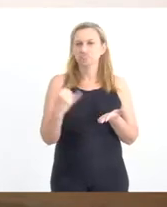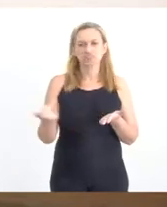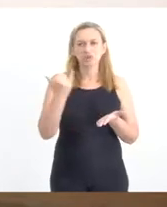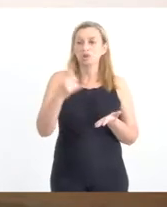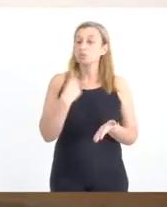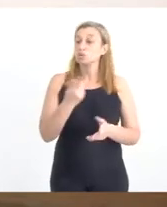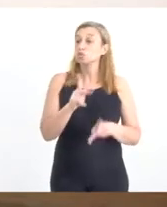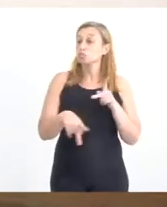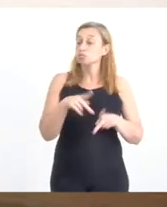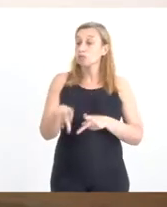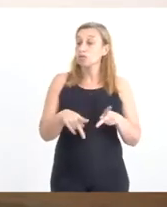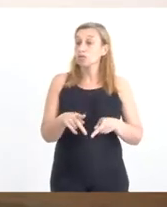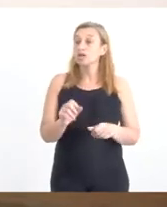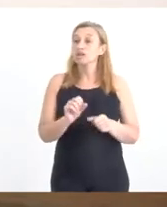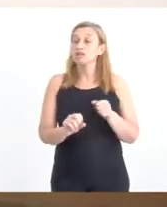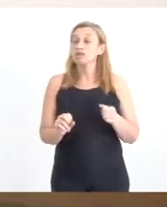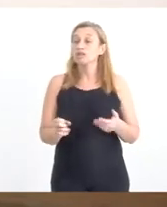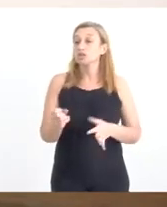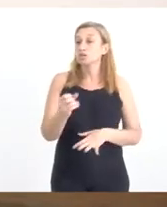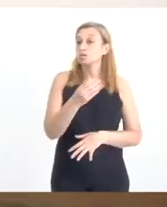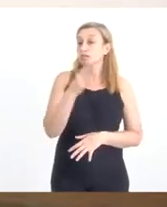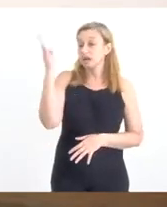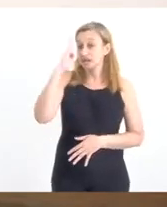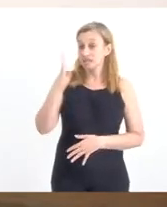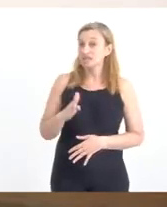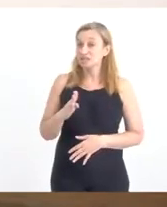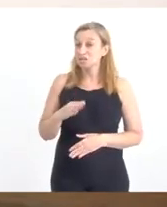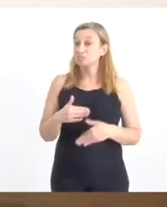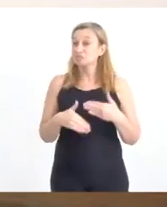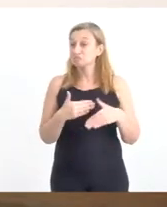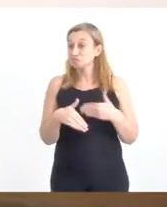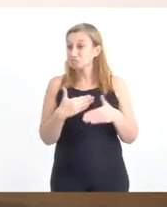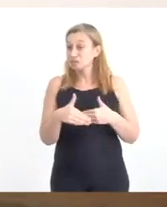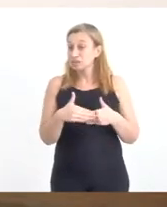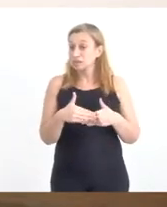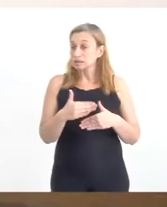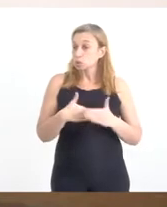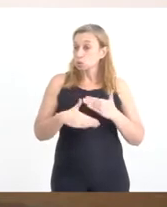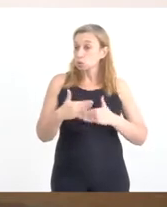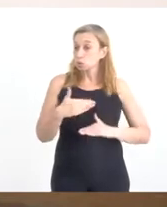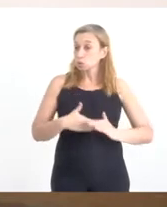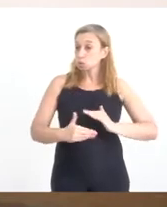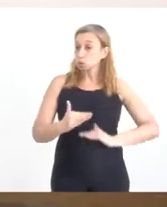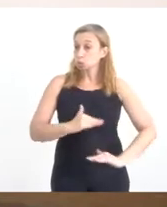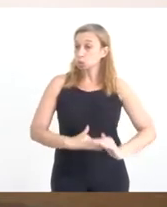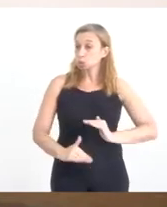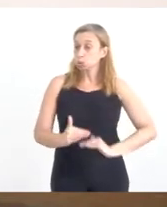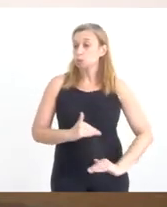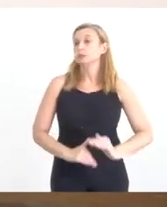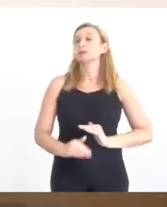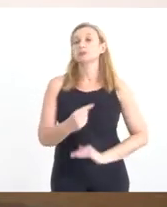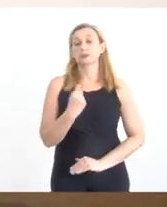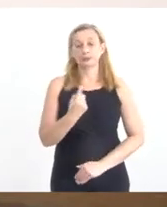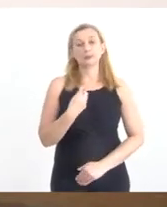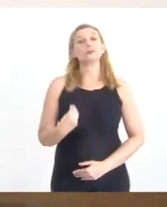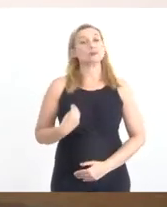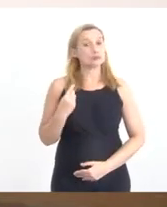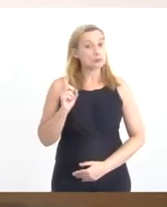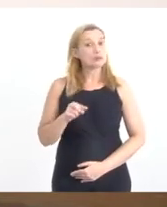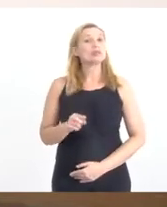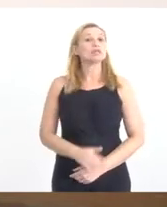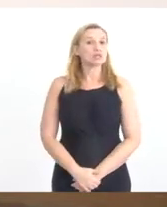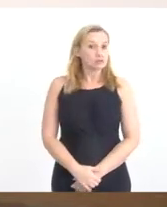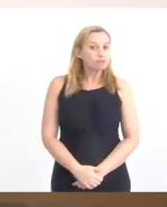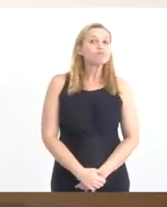falta e faz com que o Brasil entre no processo de retrocesso que a gente tá vivendo né